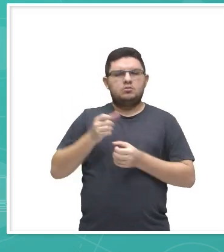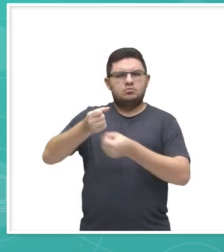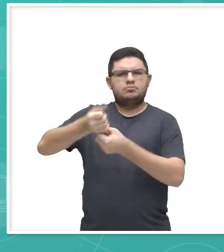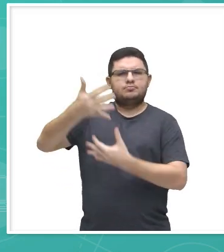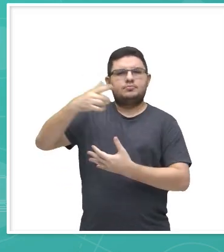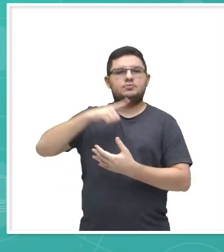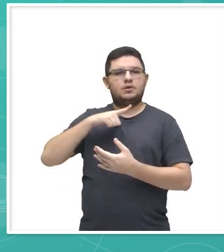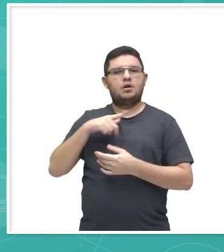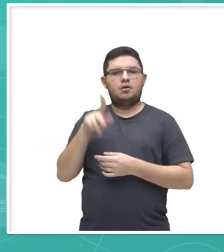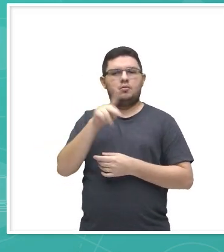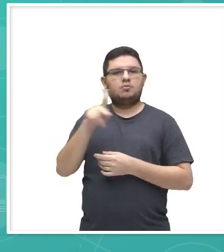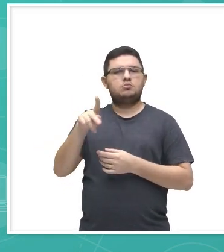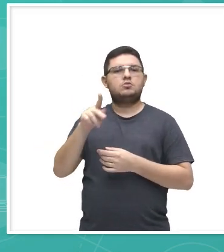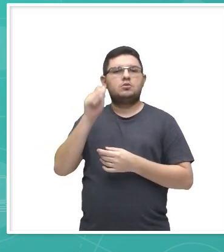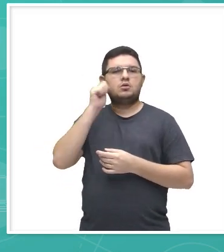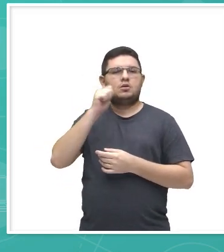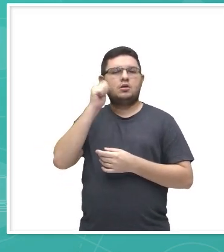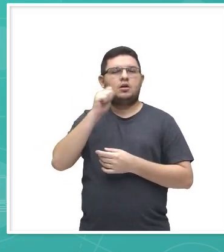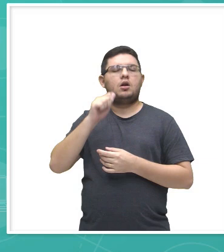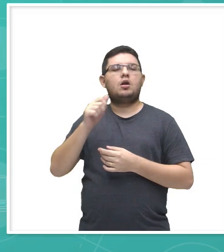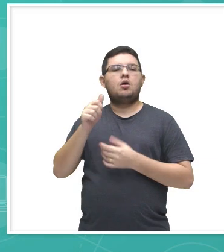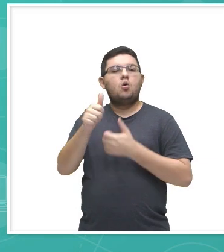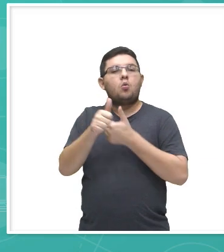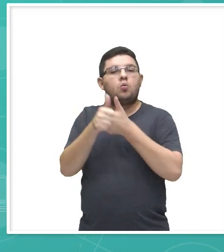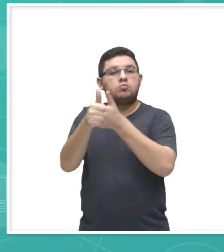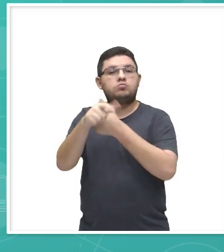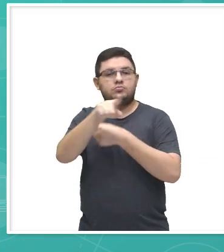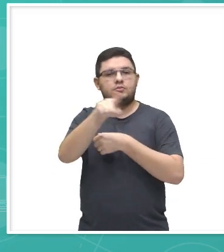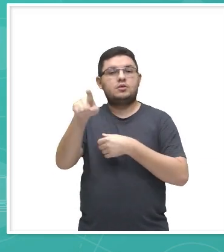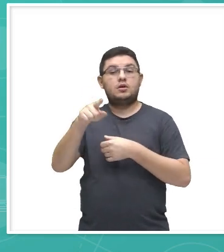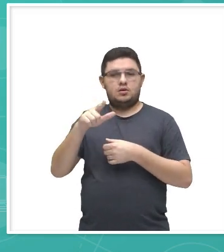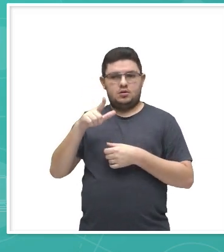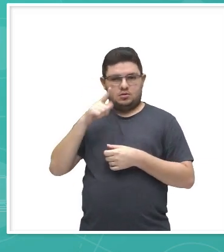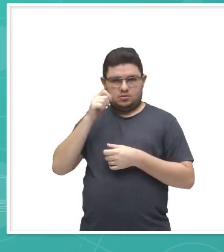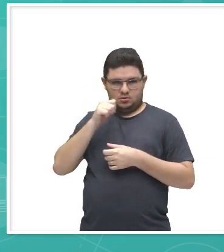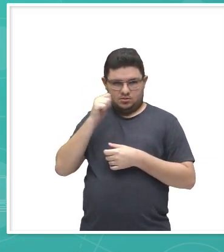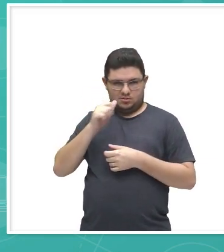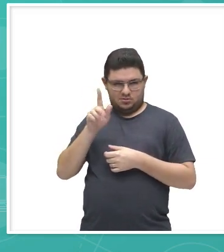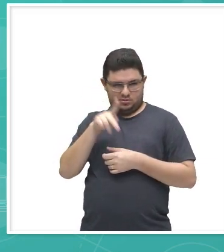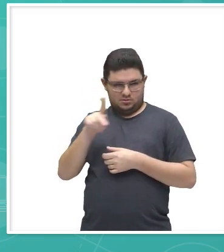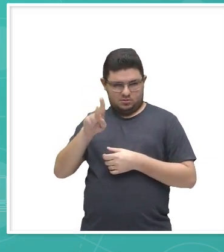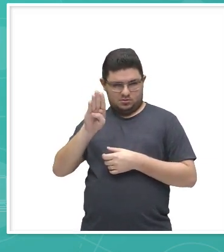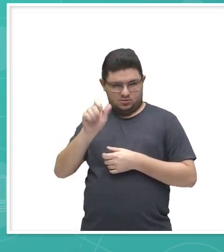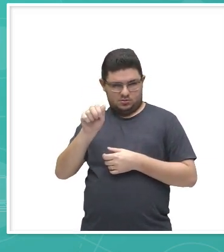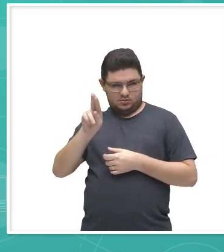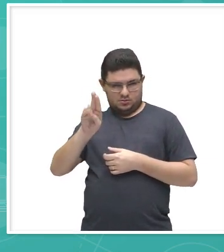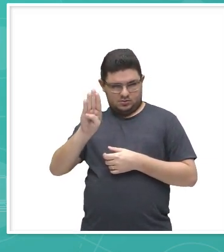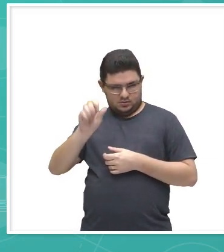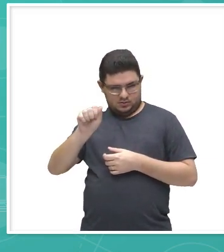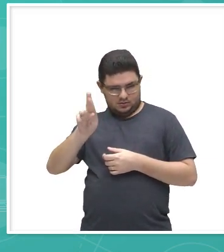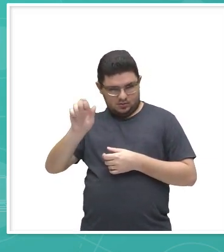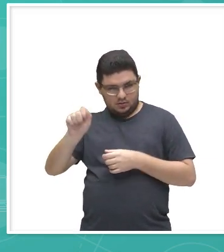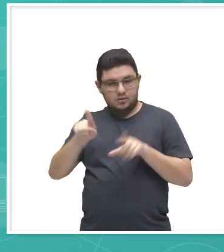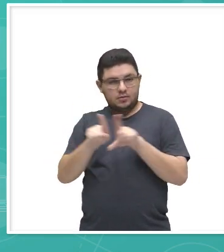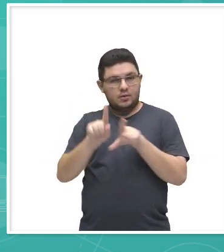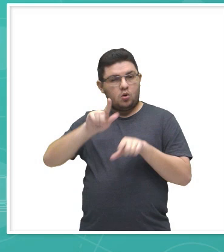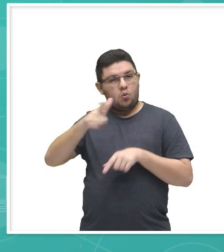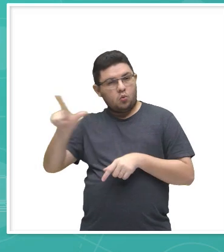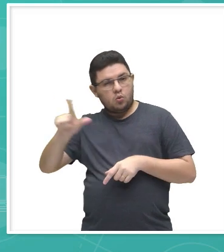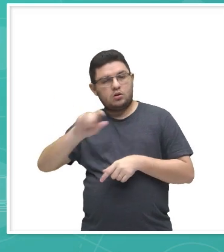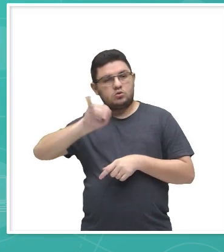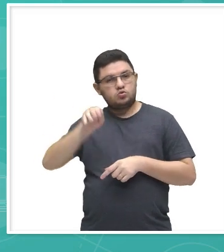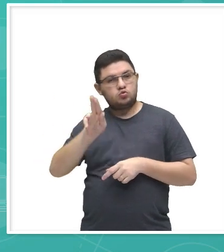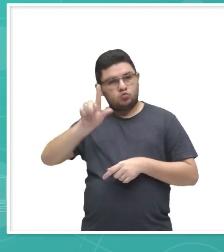a professora Juliana. E aí na questão de número 2, o que é agricultura de exportação, aí você vai